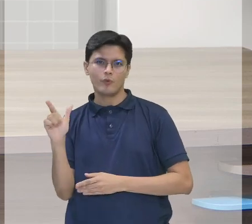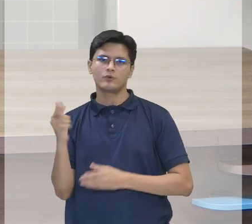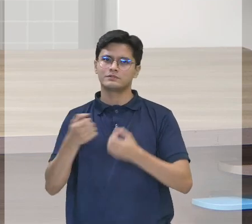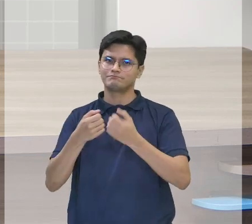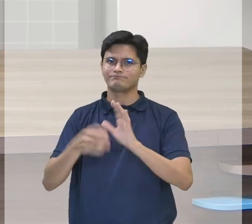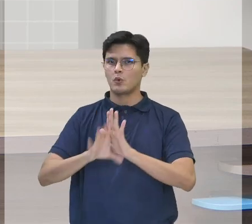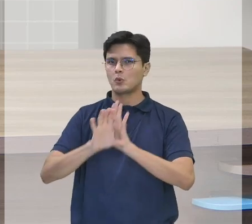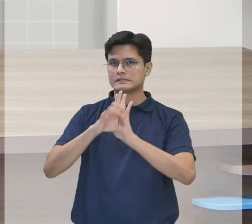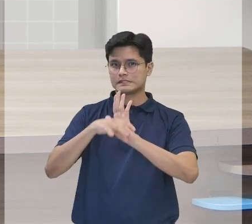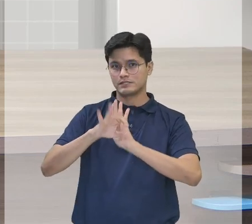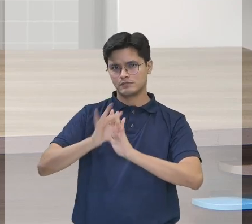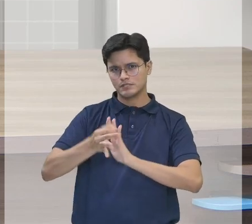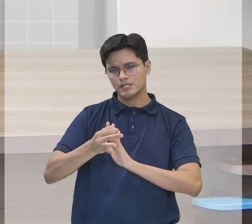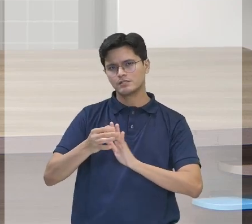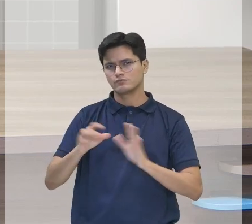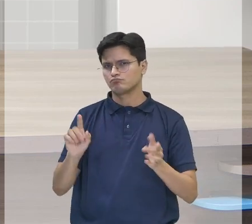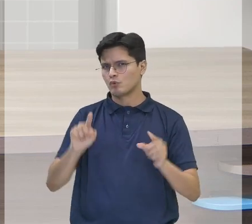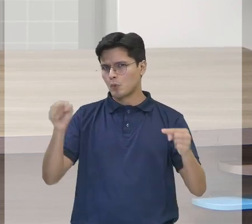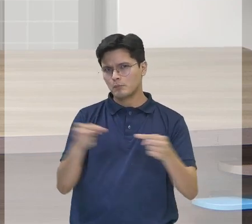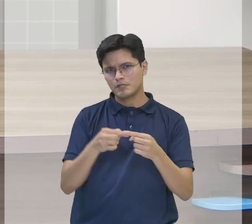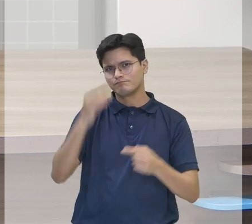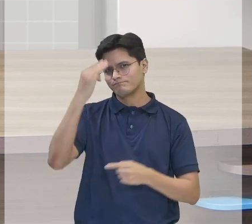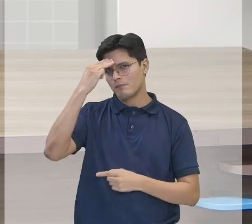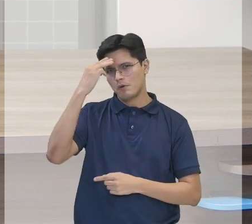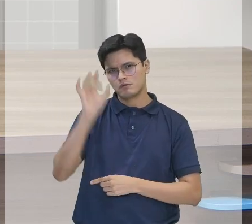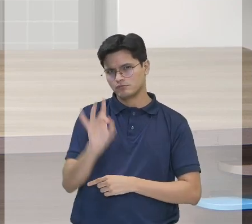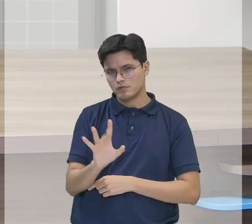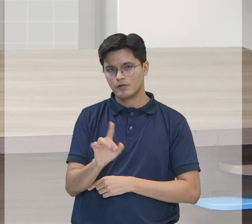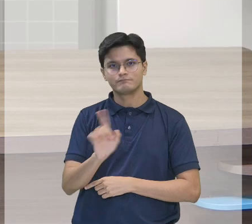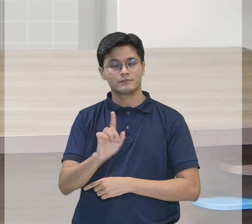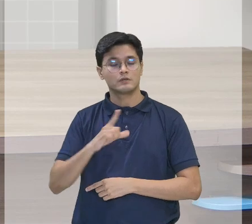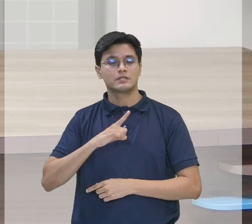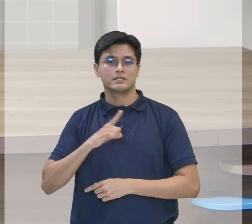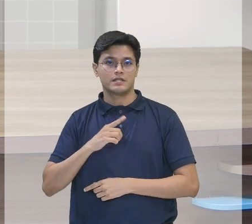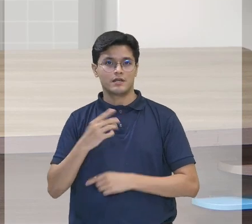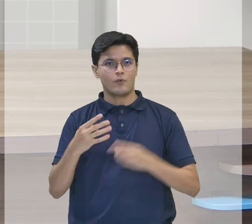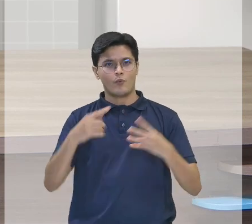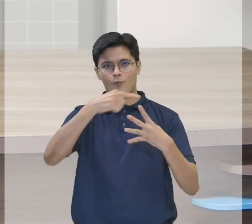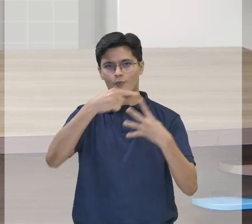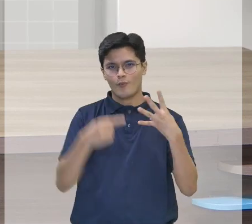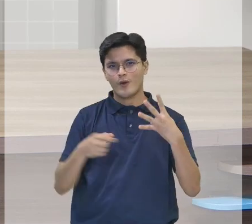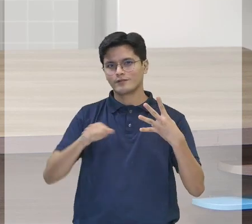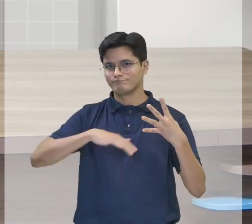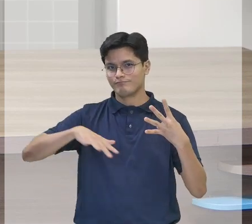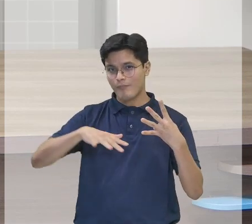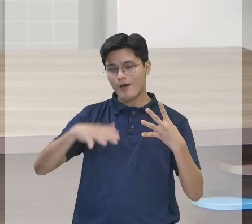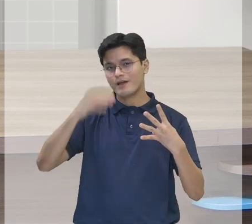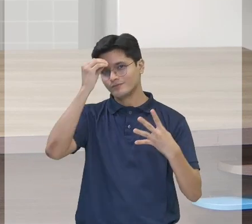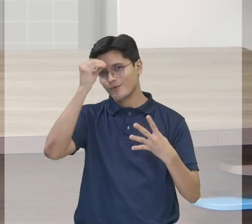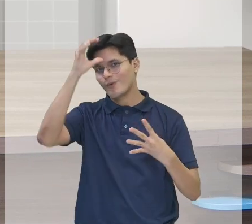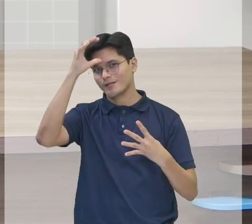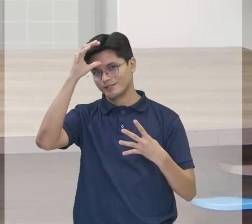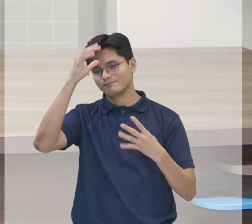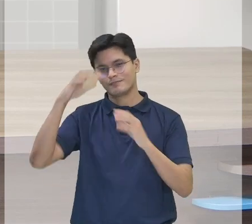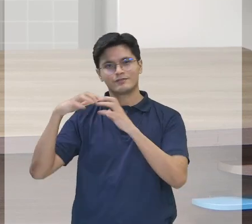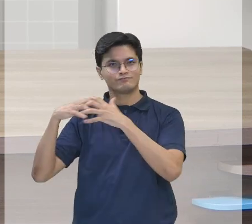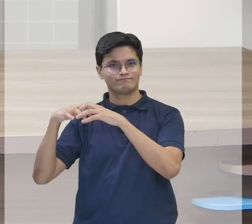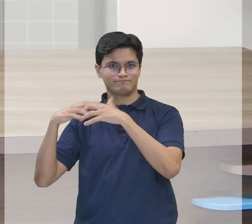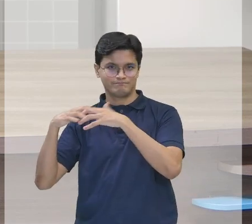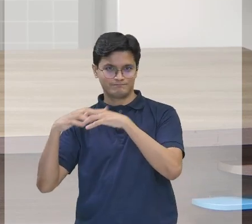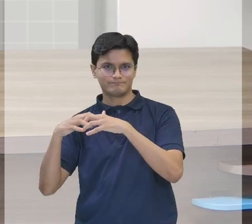memória. A gente tem 4 áreas, que é o conhecimento metacognitivo, e dentro desse conhecimento é tudo que ele